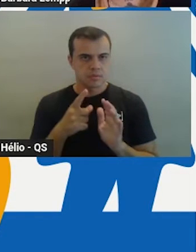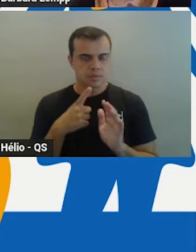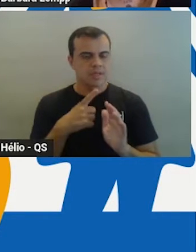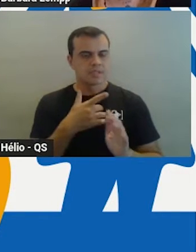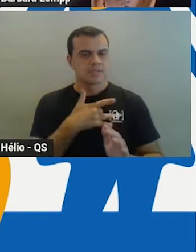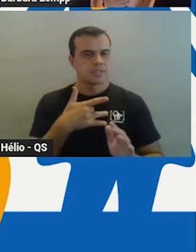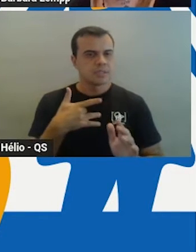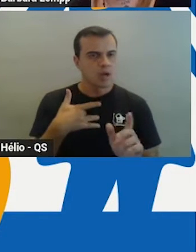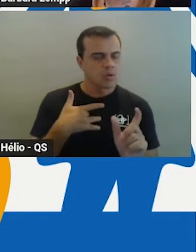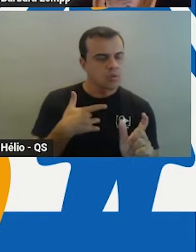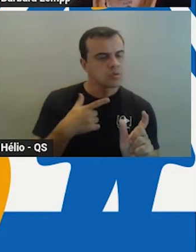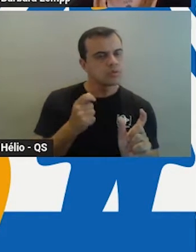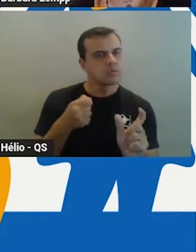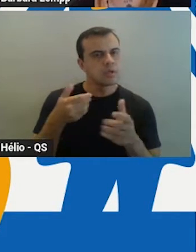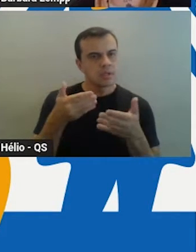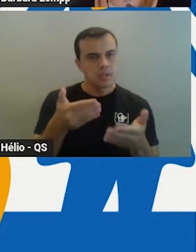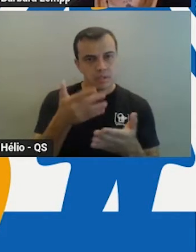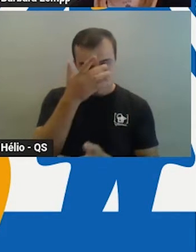saúde, que atendem as pessoas com